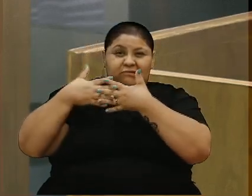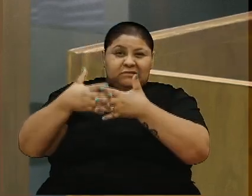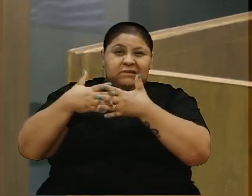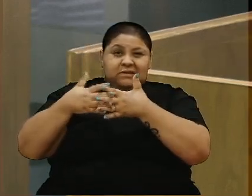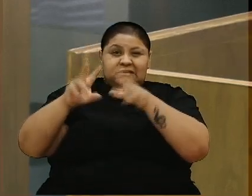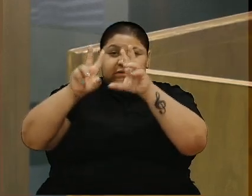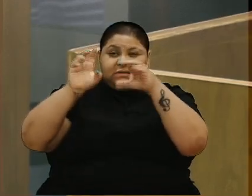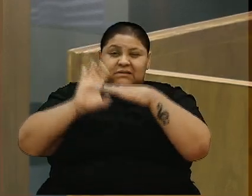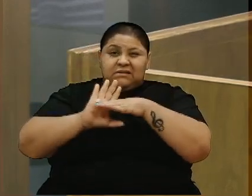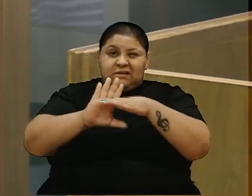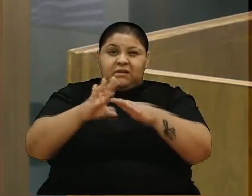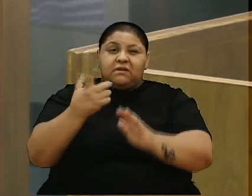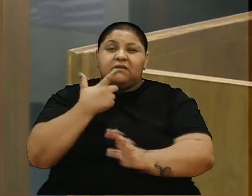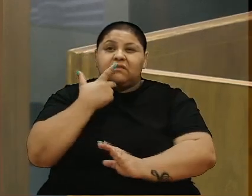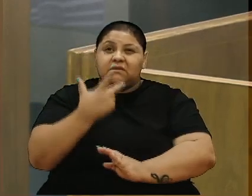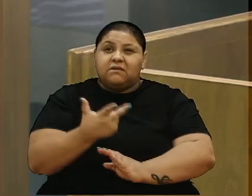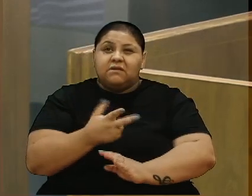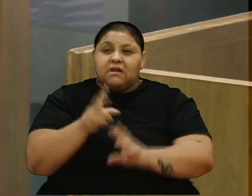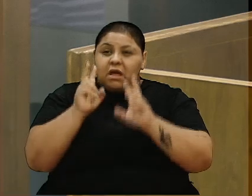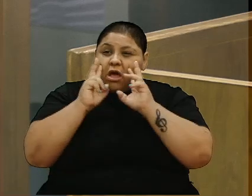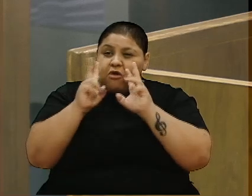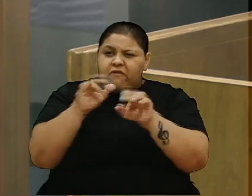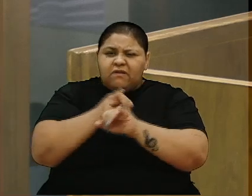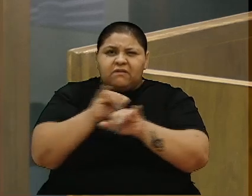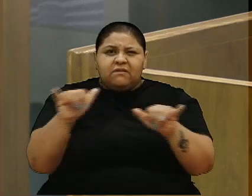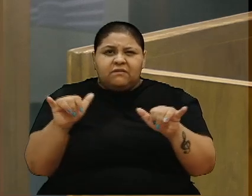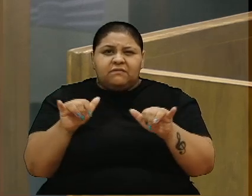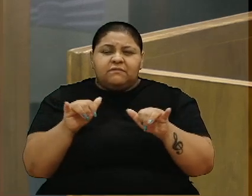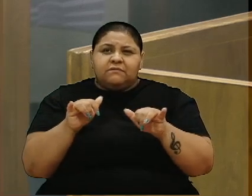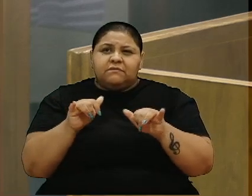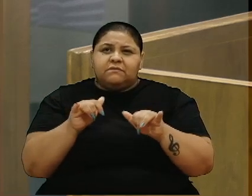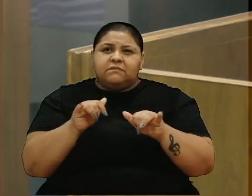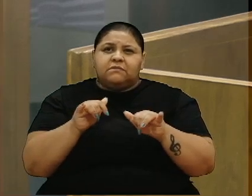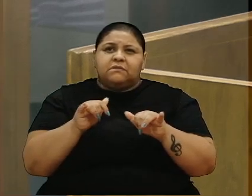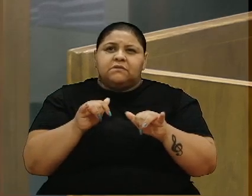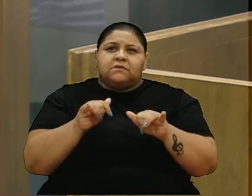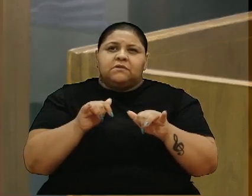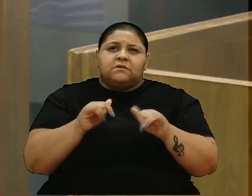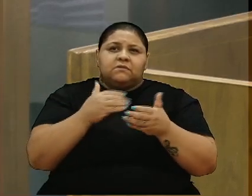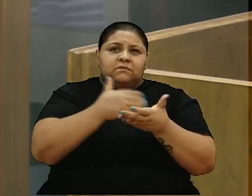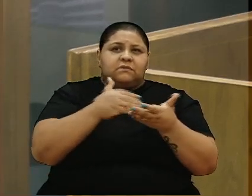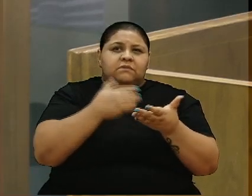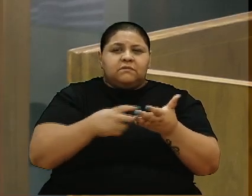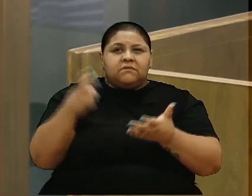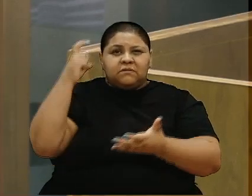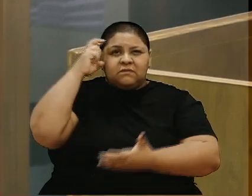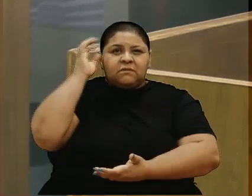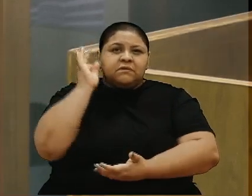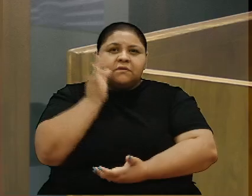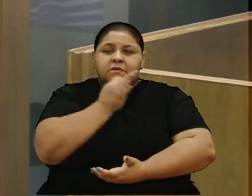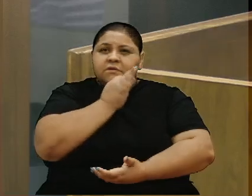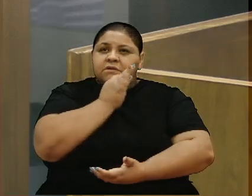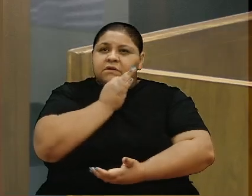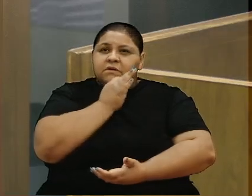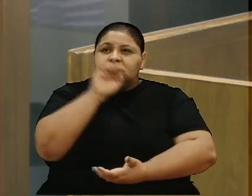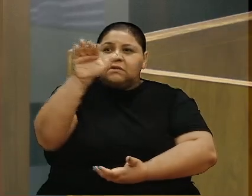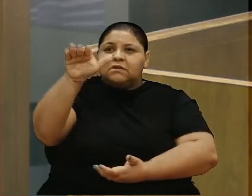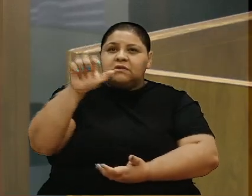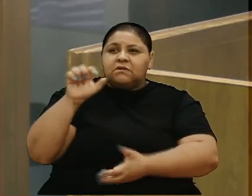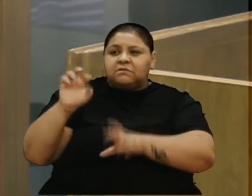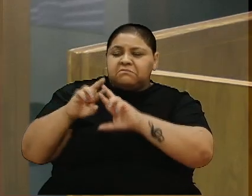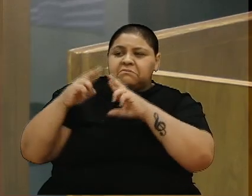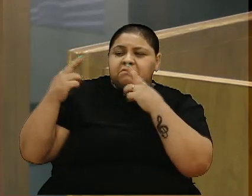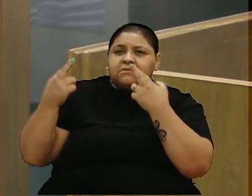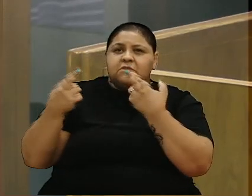isso. Eu vi uma matéria onde a secretária da Cultura, Tatiane Frisso, chama uma